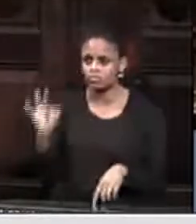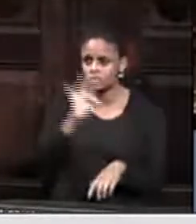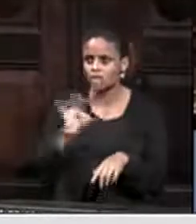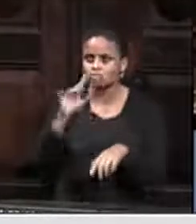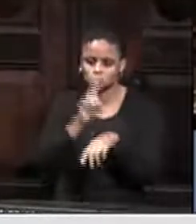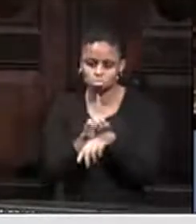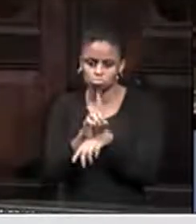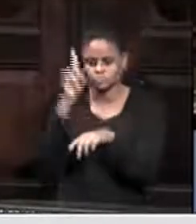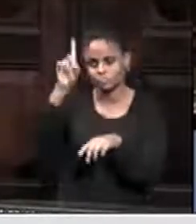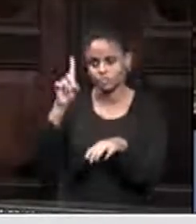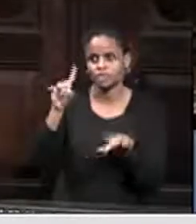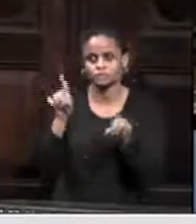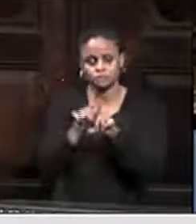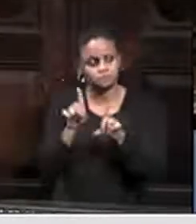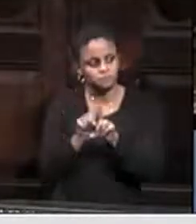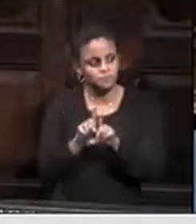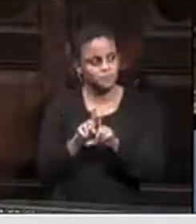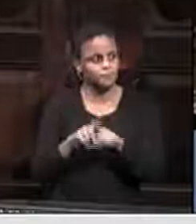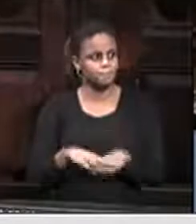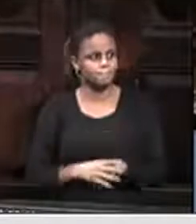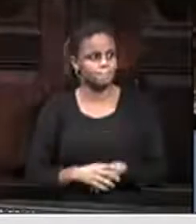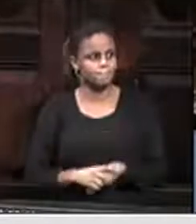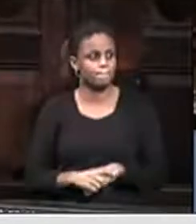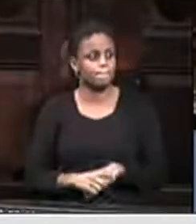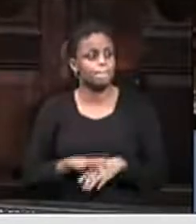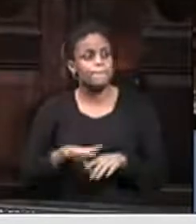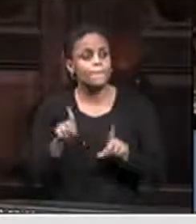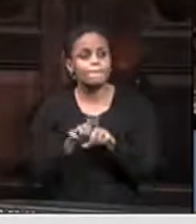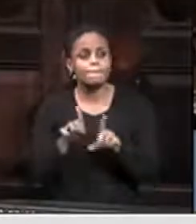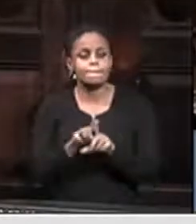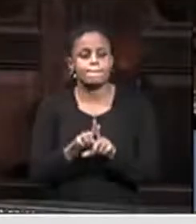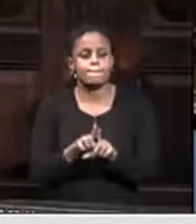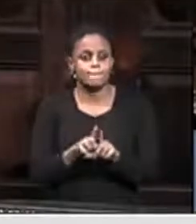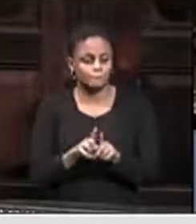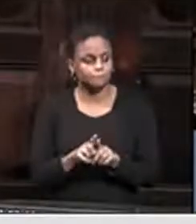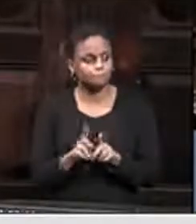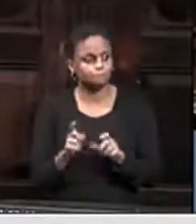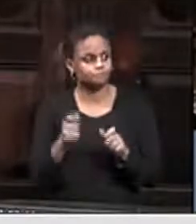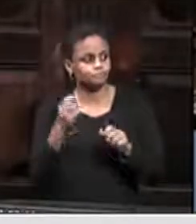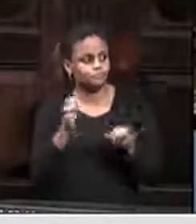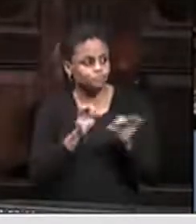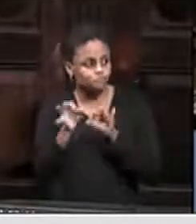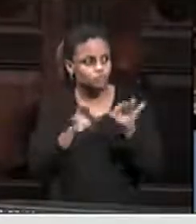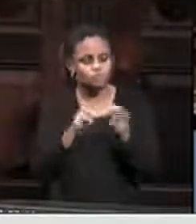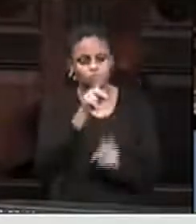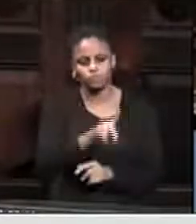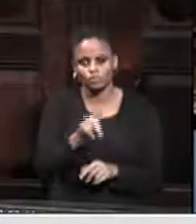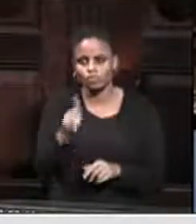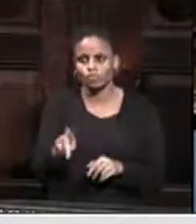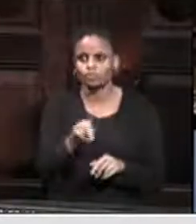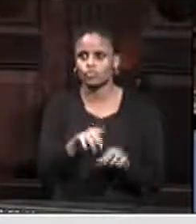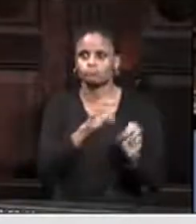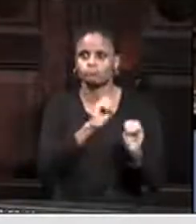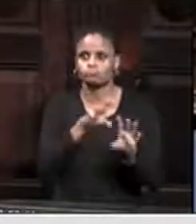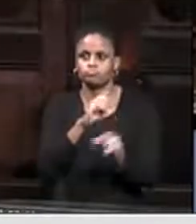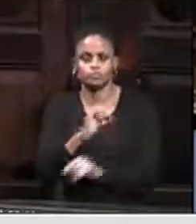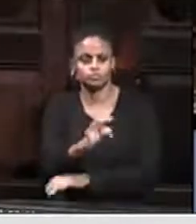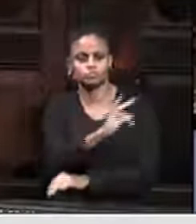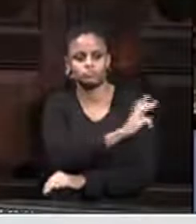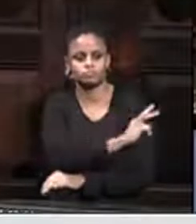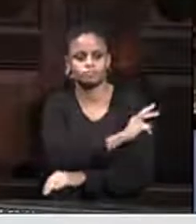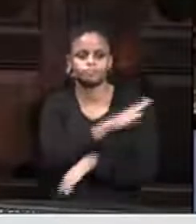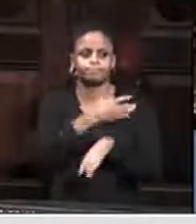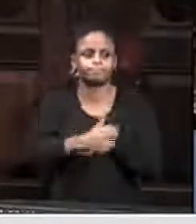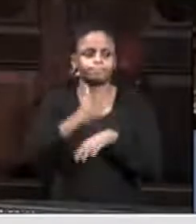de trabalho dos institutos, a formação de professores para o ensino técnico profissional, que até então se